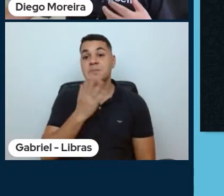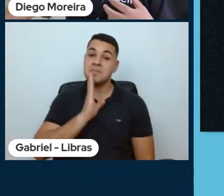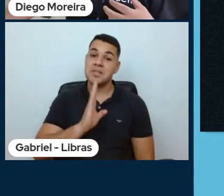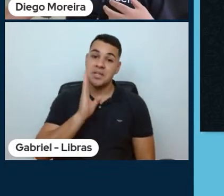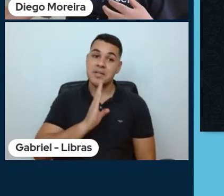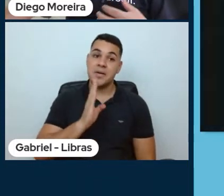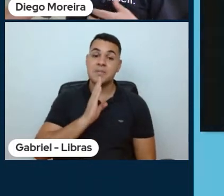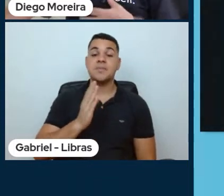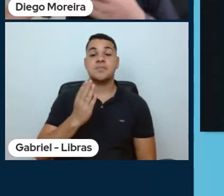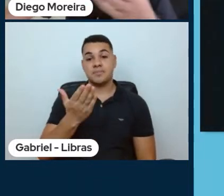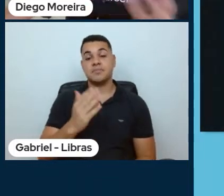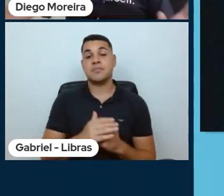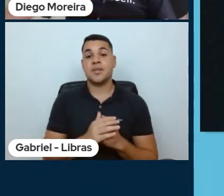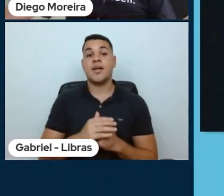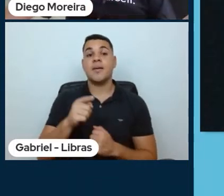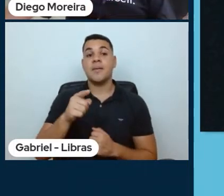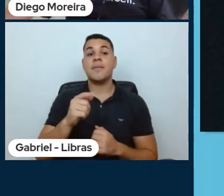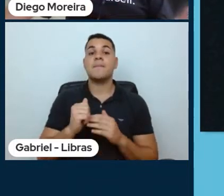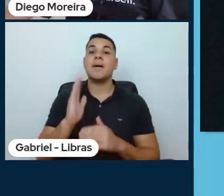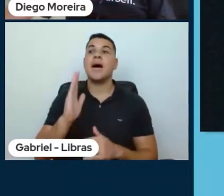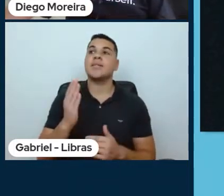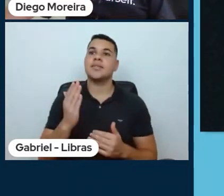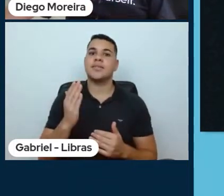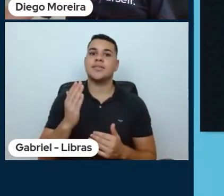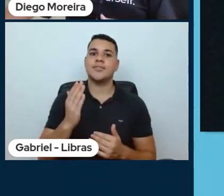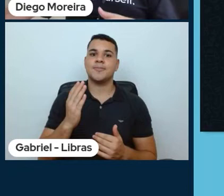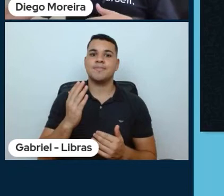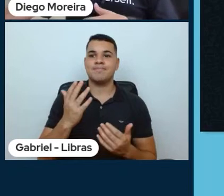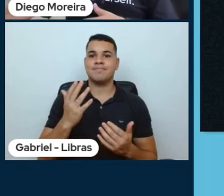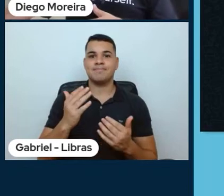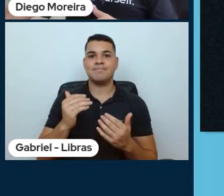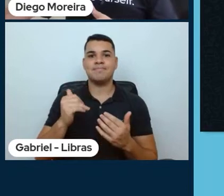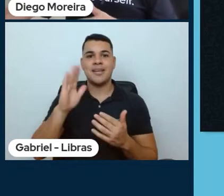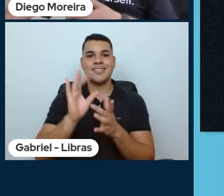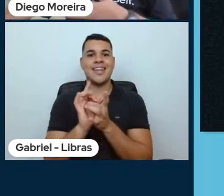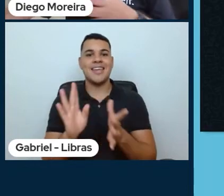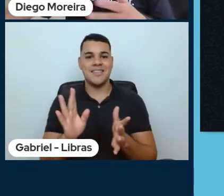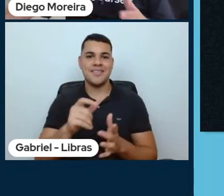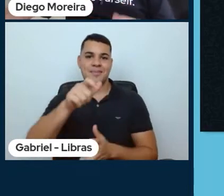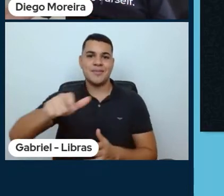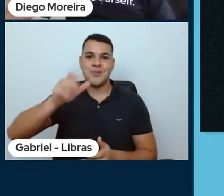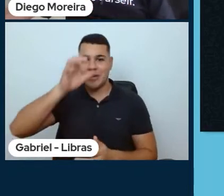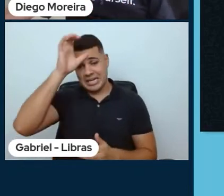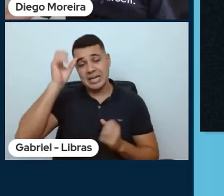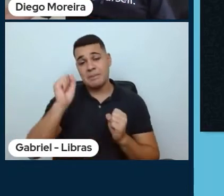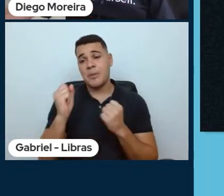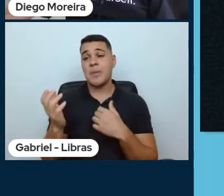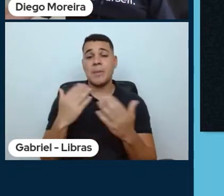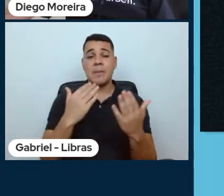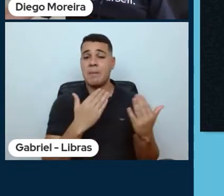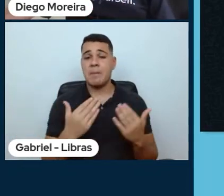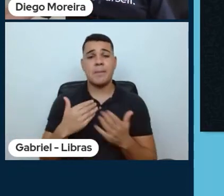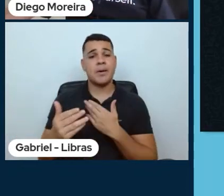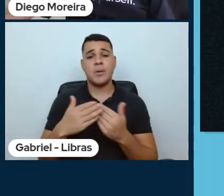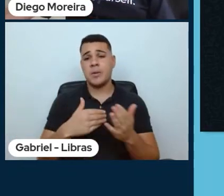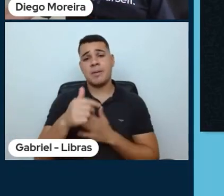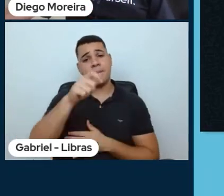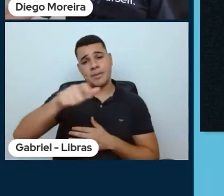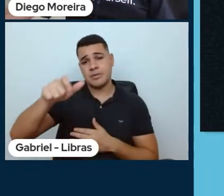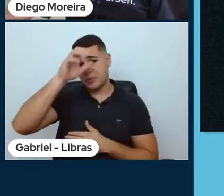você deixar isso de forma muito mais abrangente, né, você conseguir fazer atender qualquer tipo de público hoje